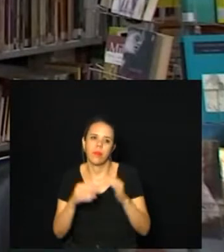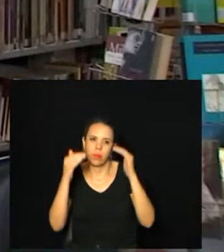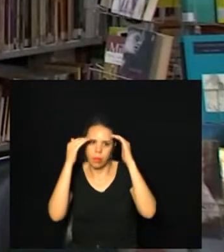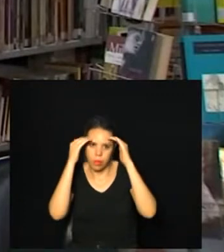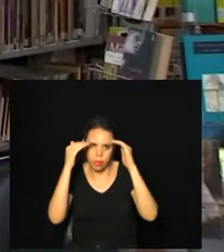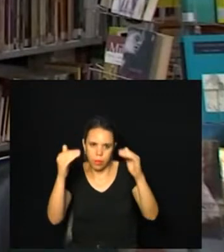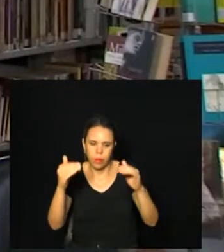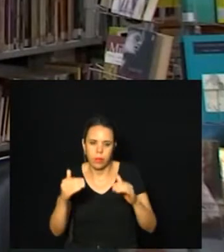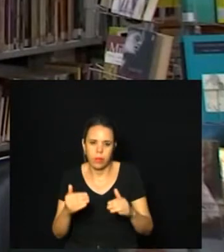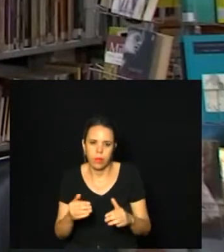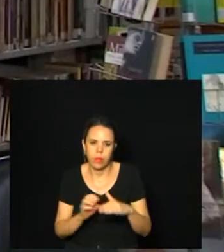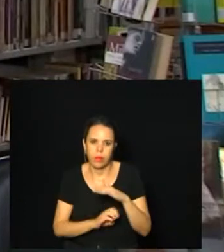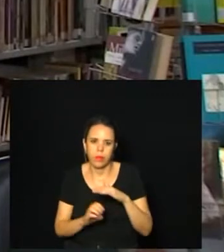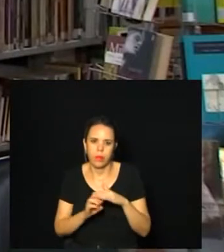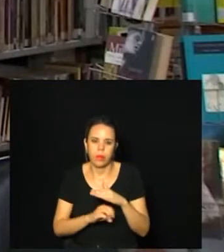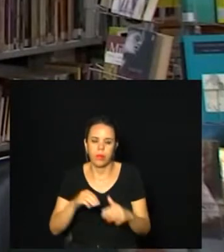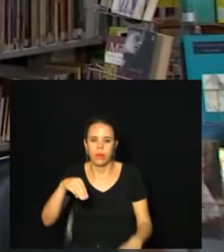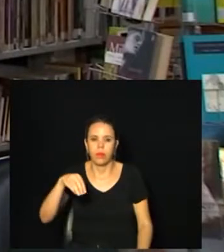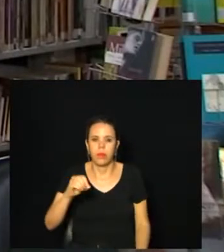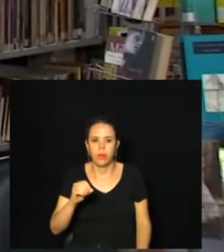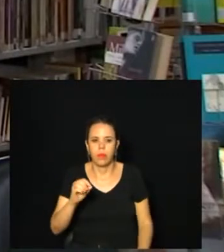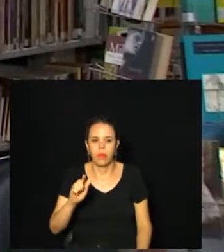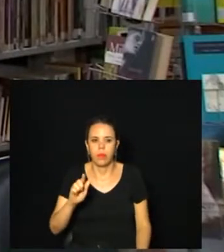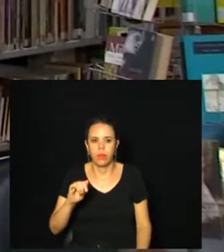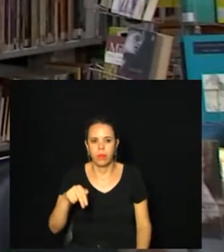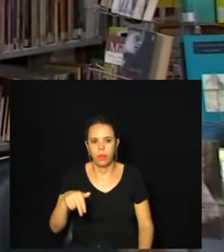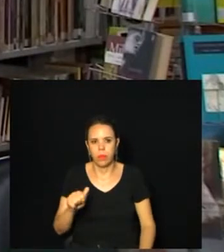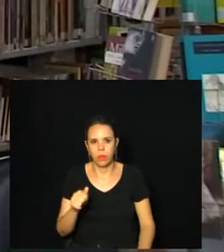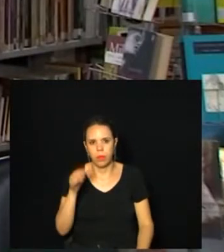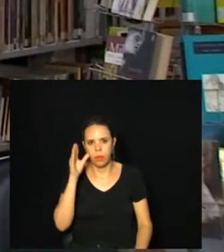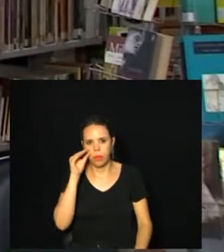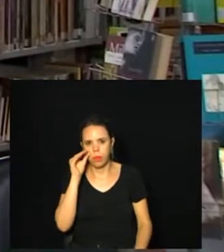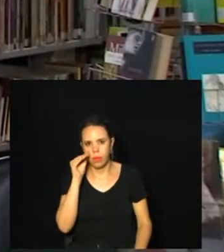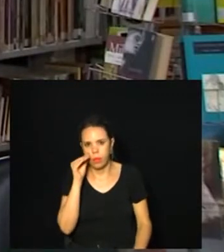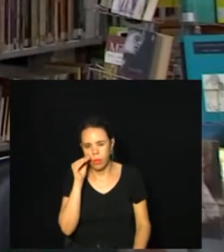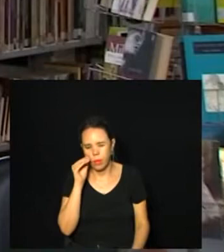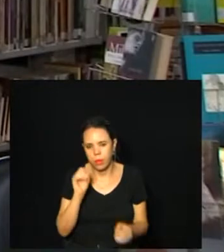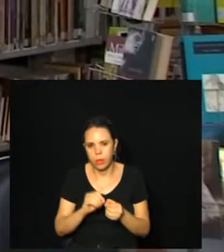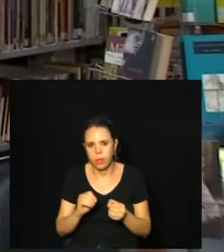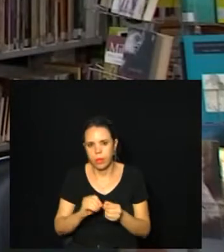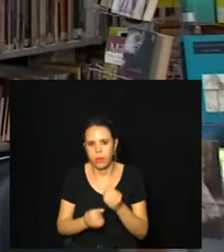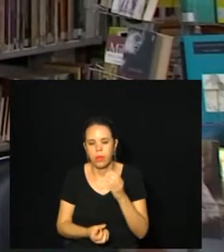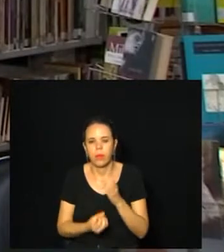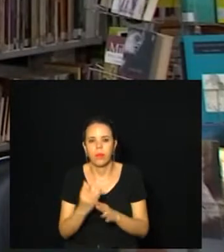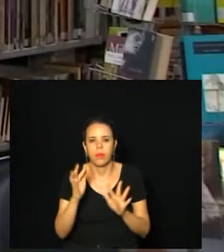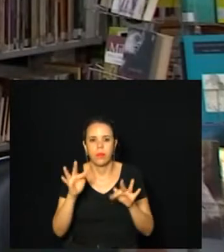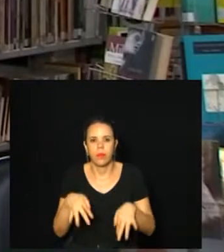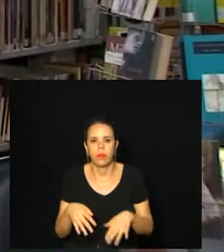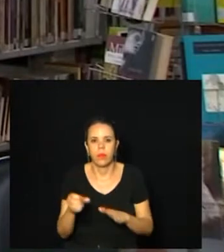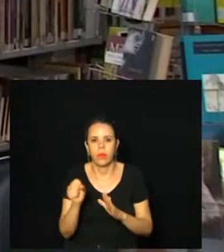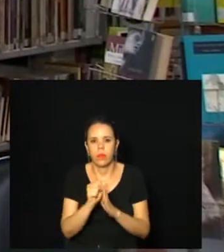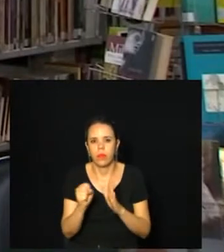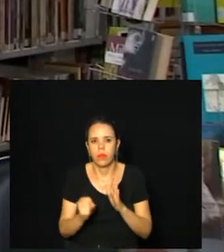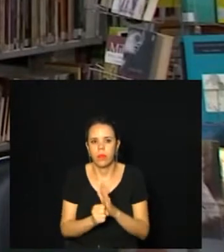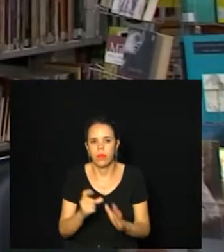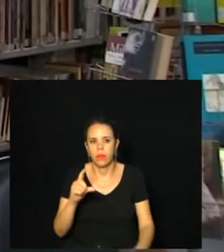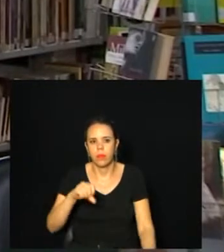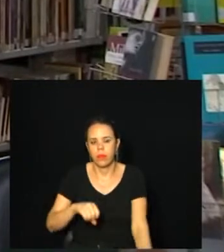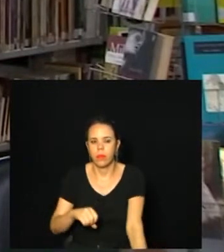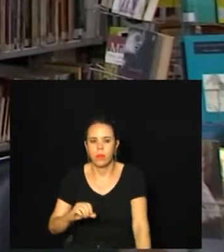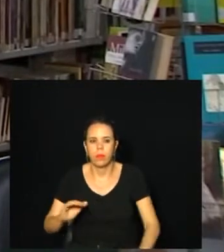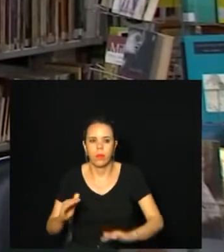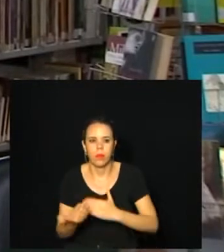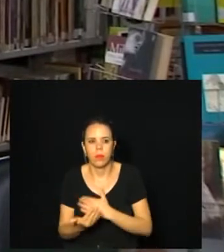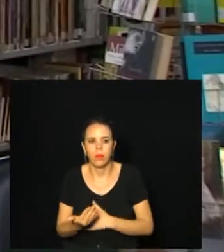trilhos das companhias Mogiana e Funilense. Olha a curiosidade, hein? E fez nascer, no final do século XIX, os